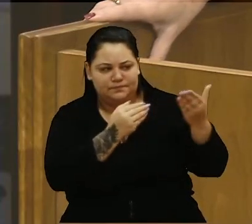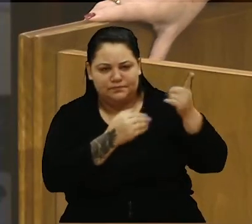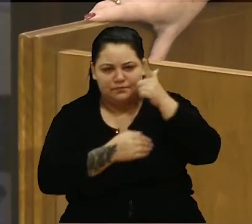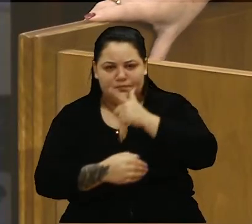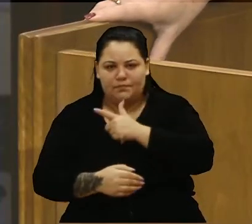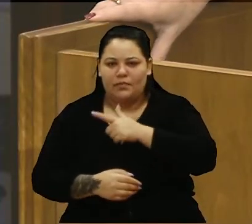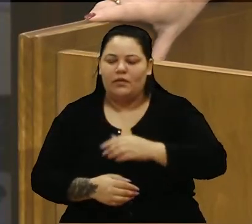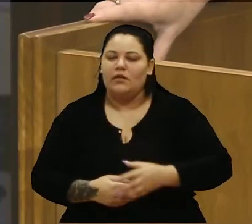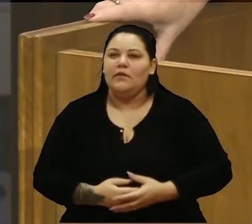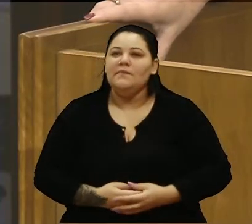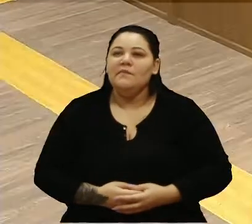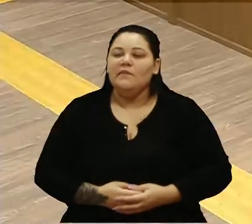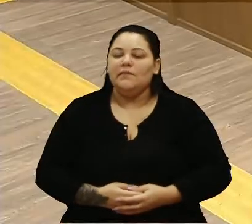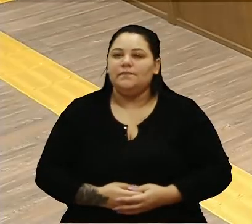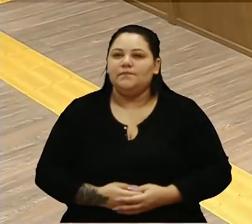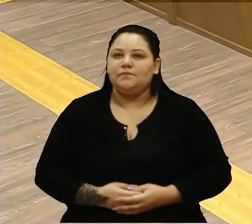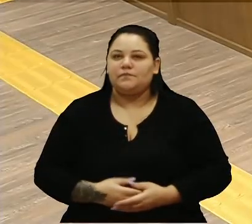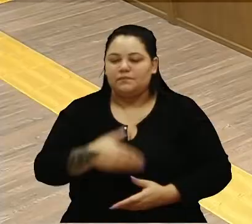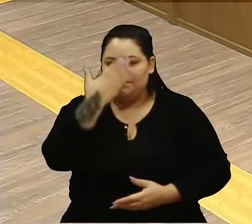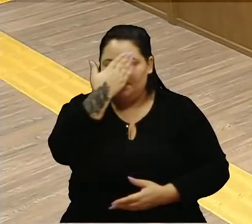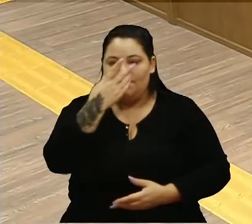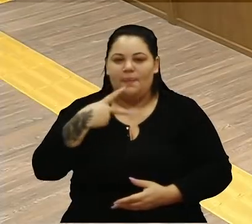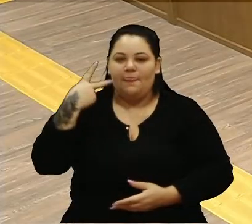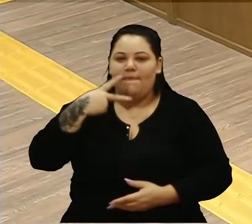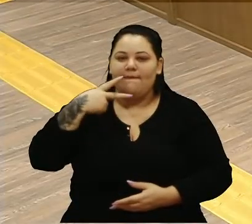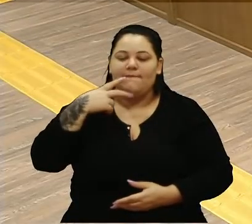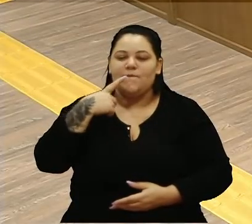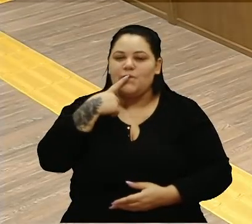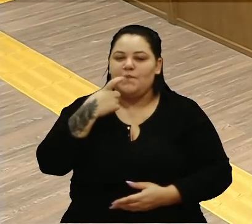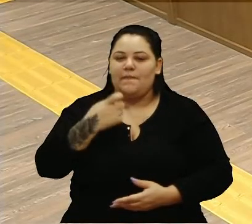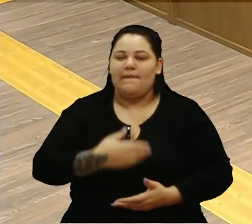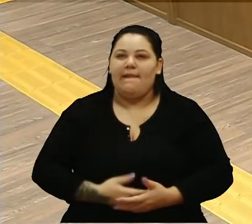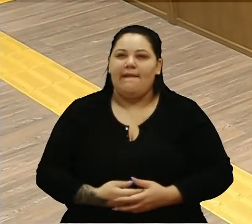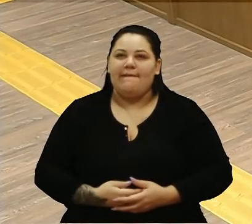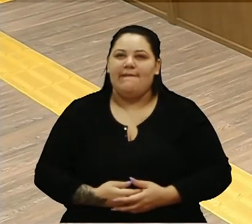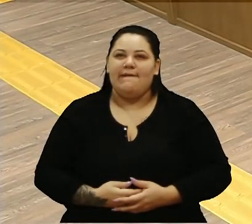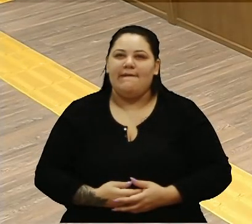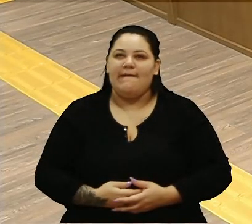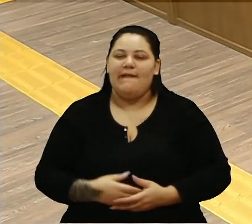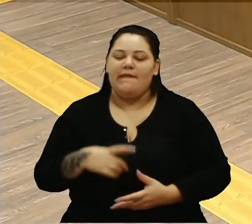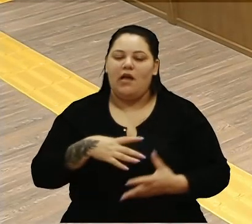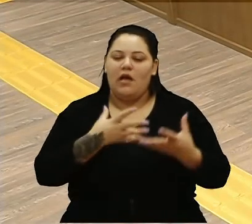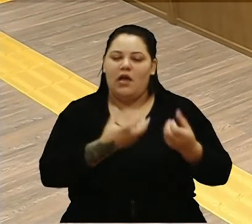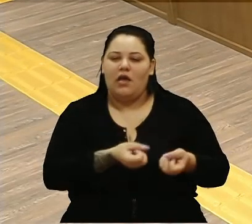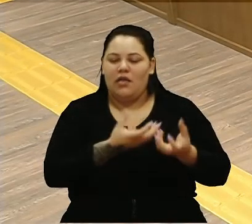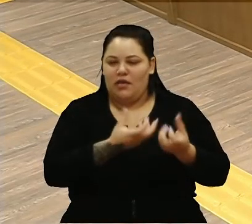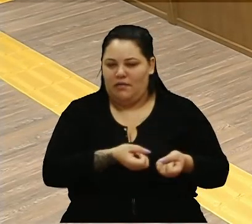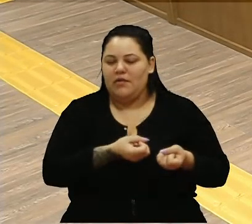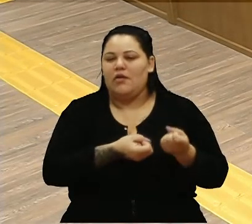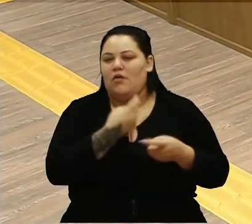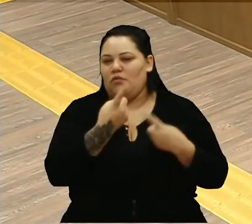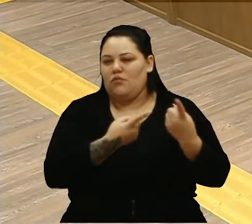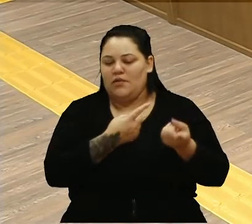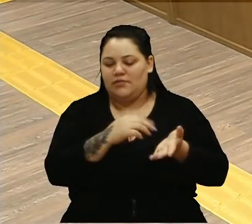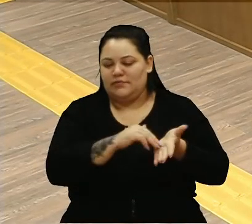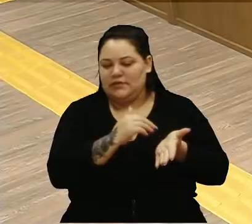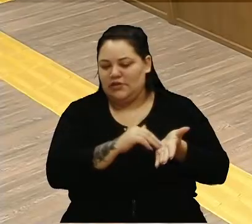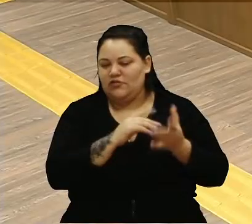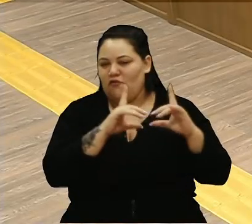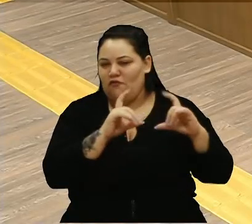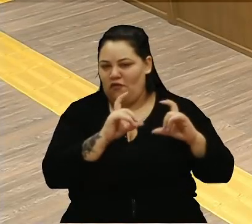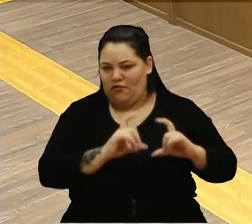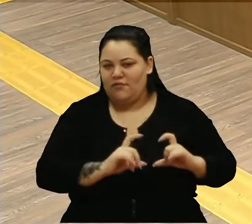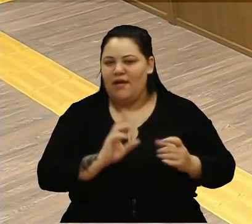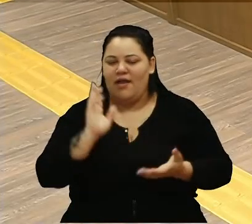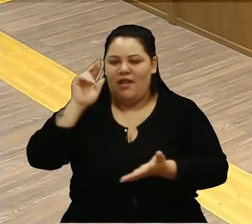vereador Lucas. Obrigado, vereadora Rose. Estava recebendo algumas fotos aqui, que é a realidade das professoras,